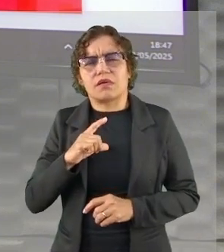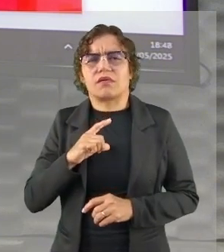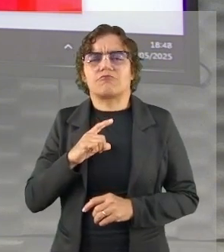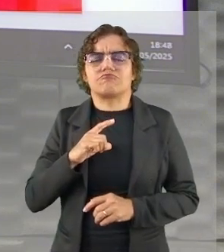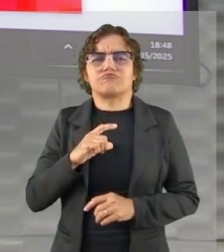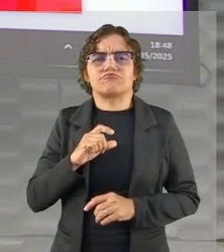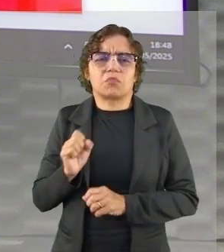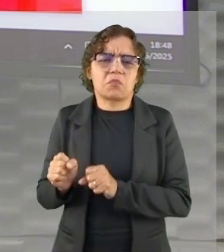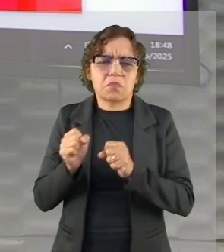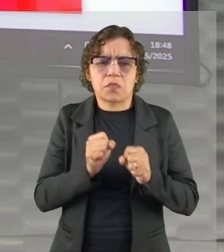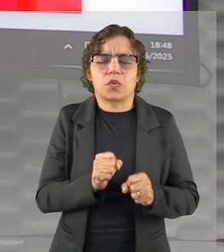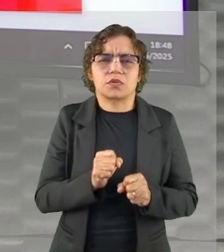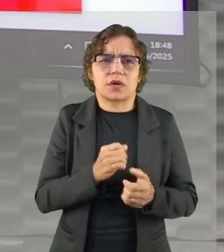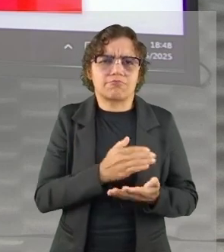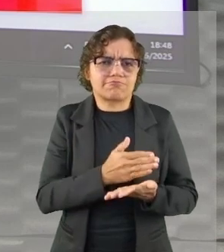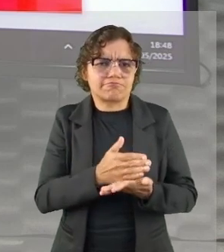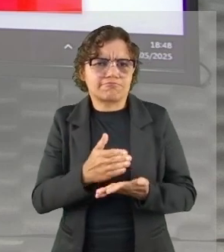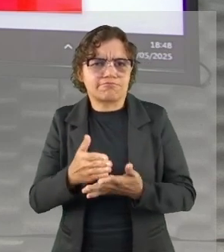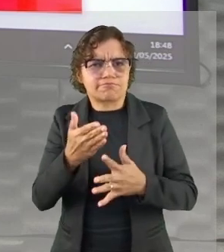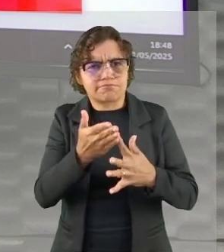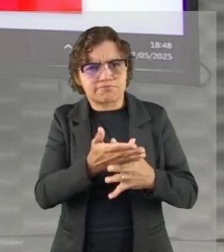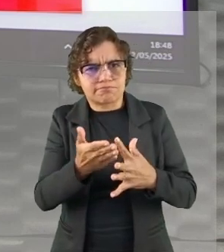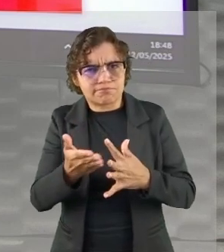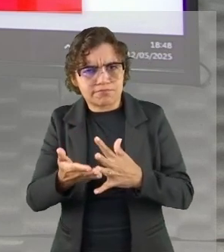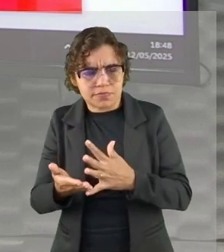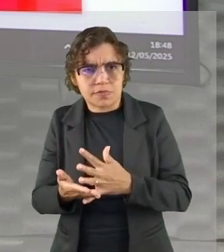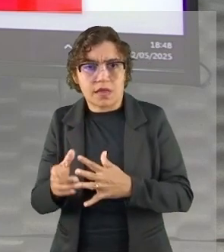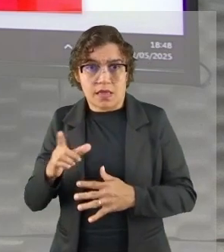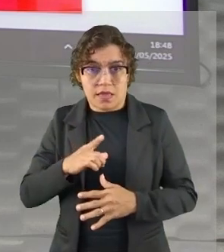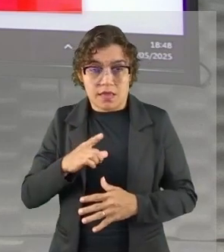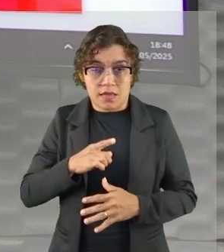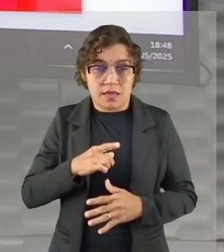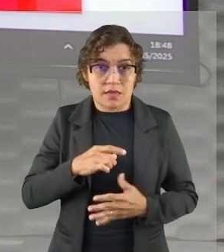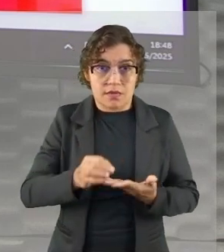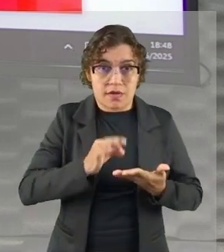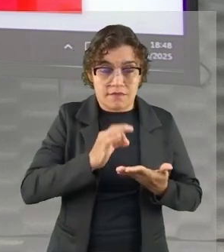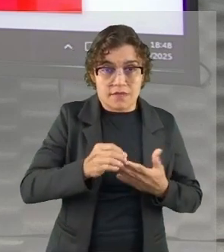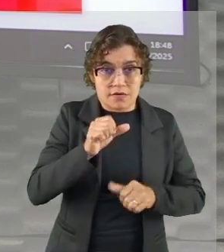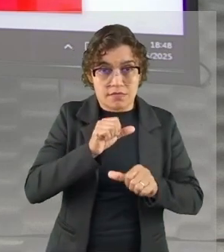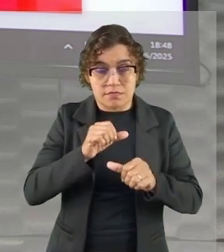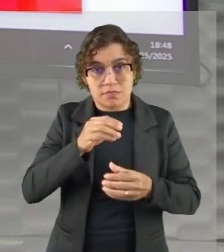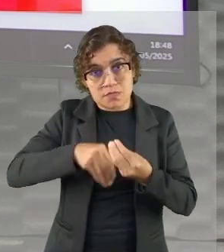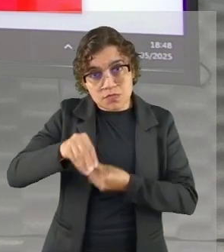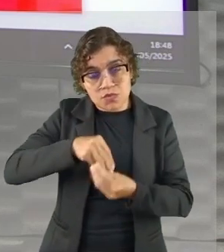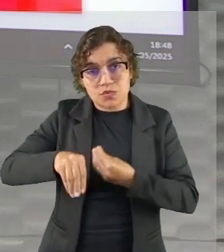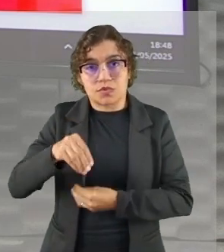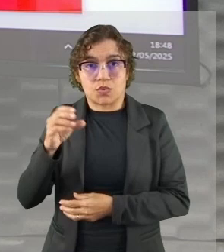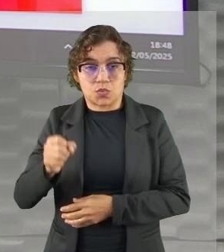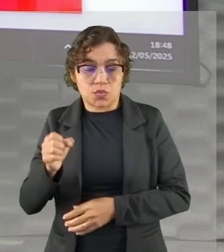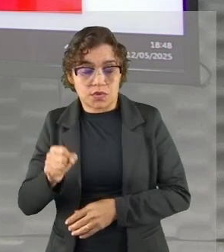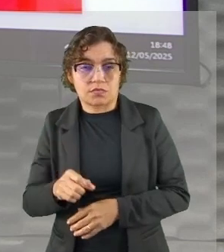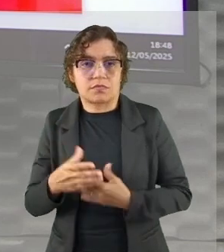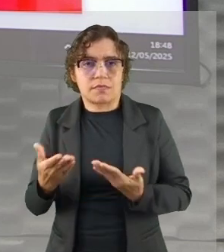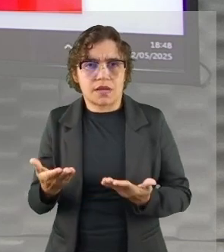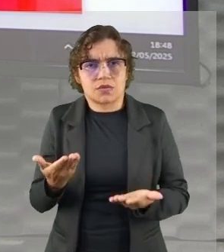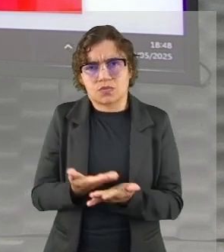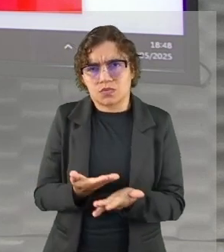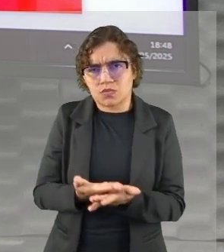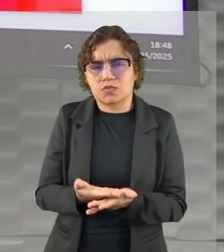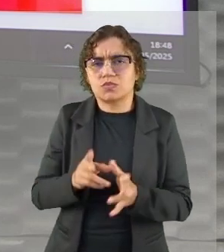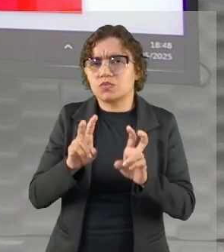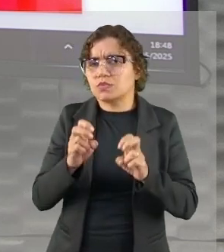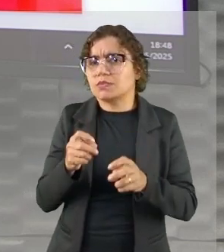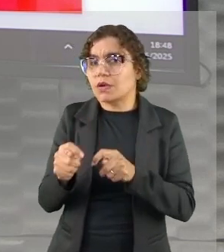né? Alternância de poder na política do café com leite. Mas nesta aula nós vamos tratar um pouco sobre a